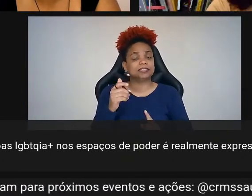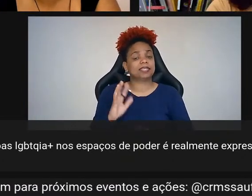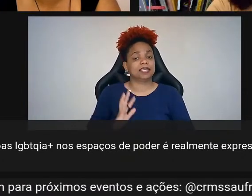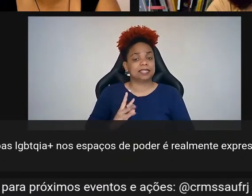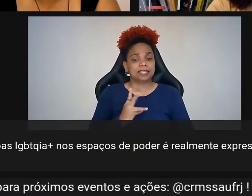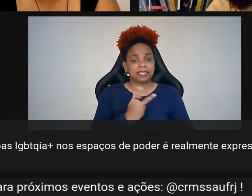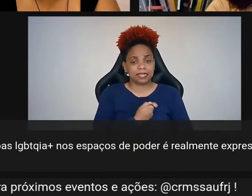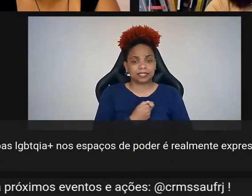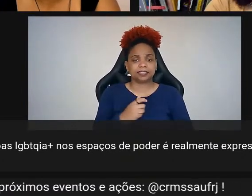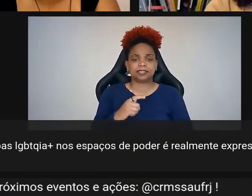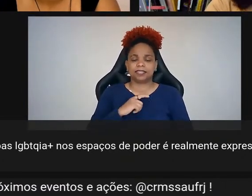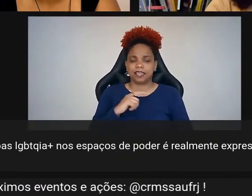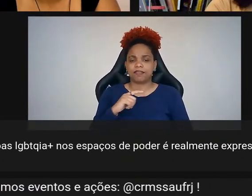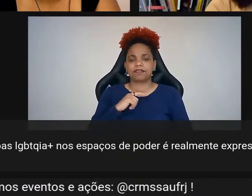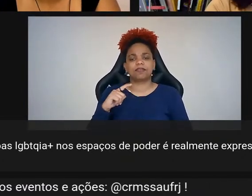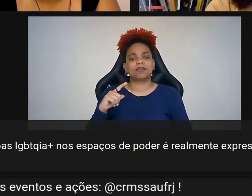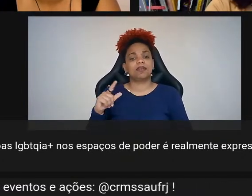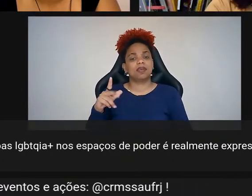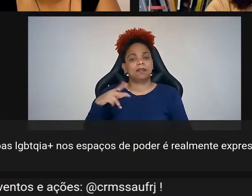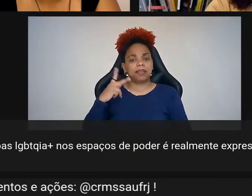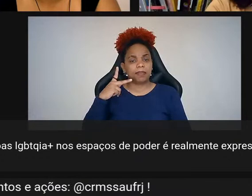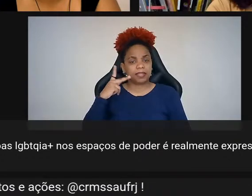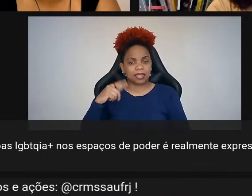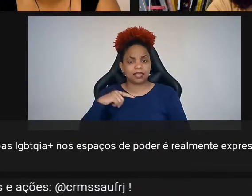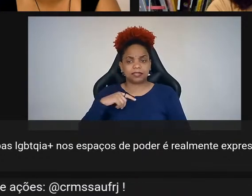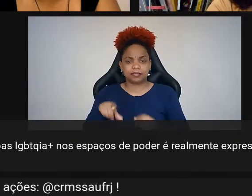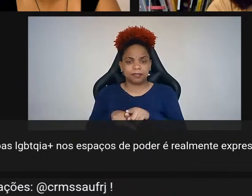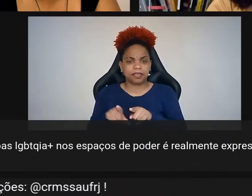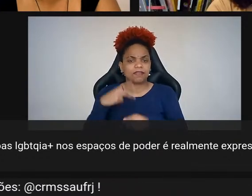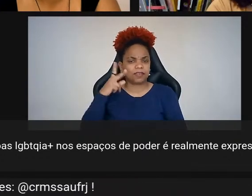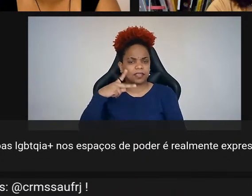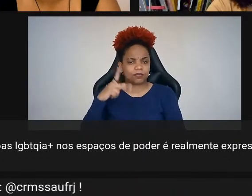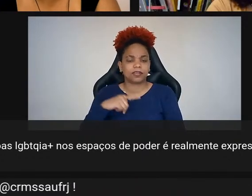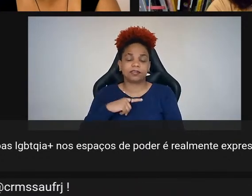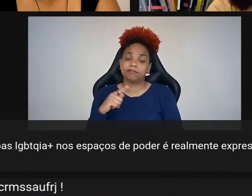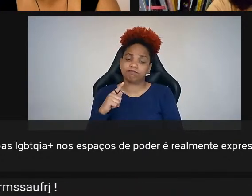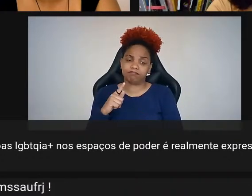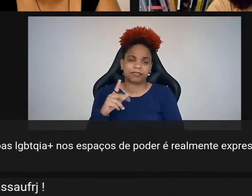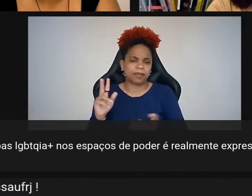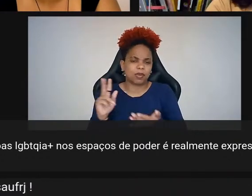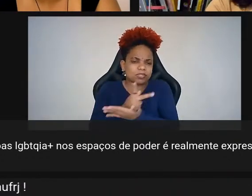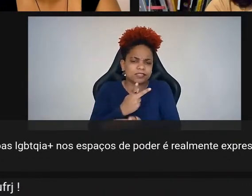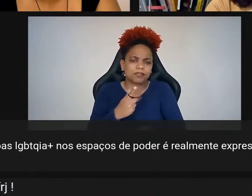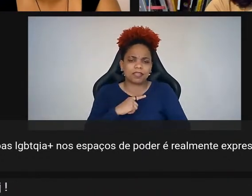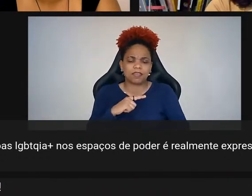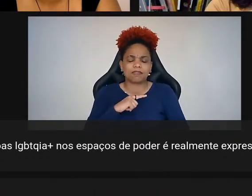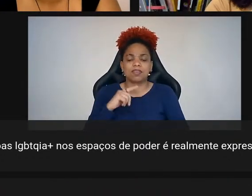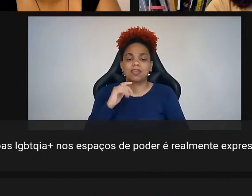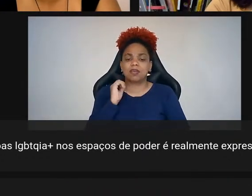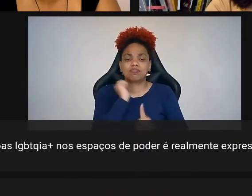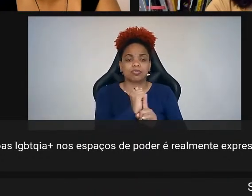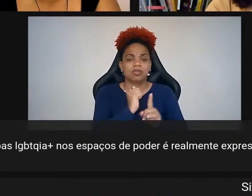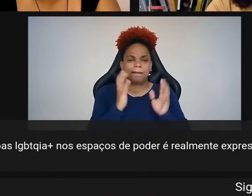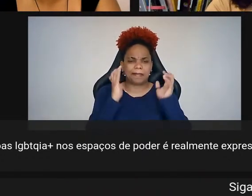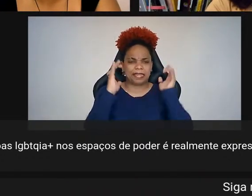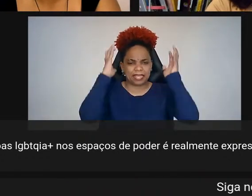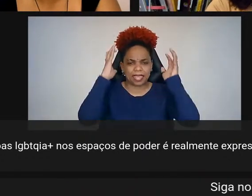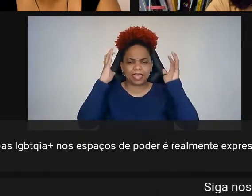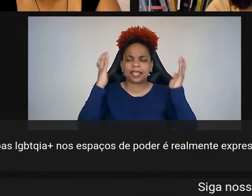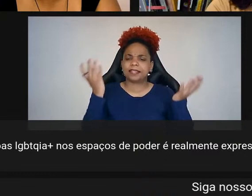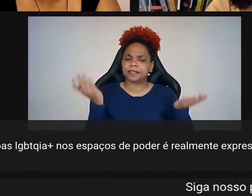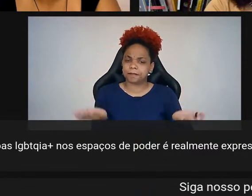parlamentares, vereadoras, né? Tivemos o caso da Marielle, uma mulher lésbica, né, que foi assassinada, e